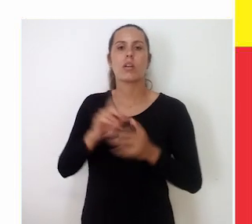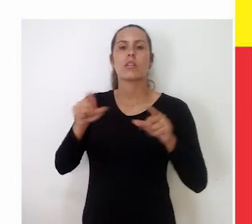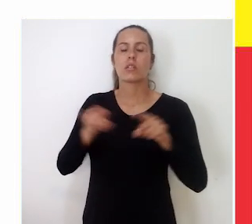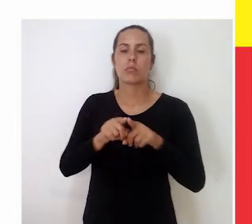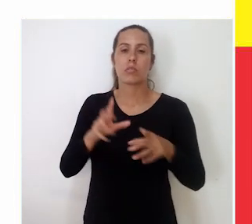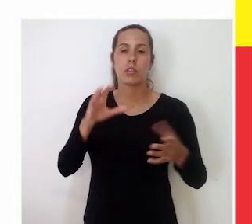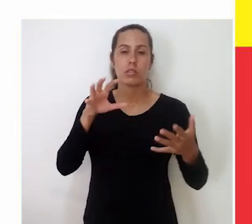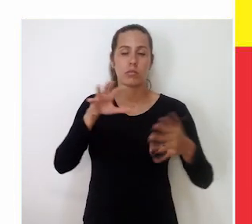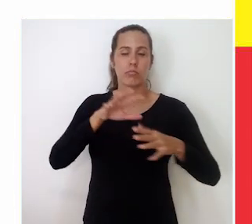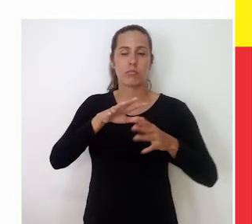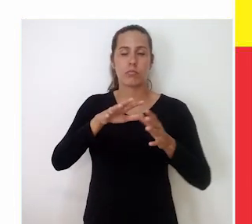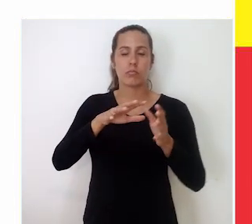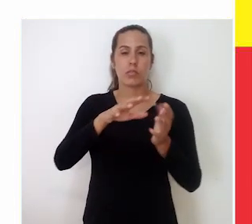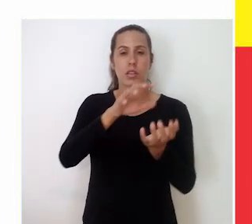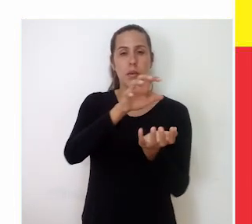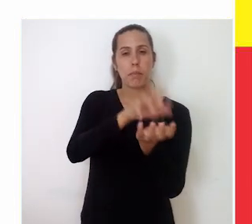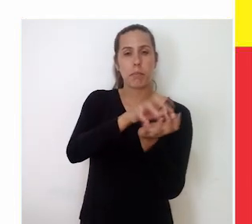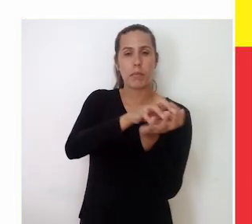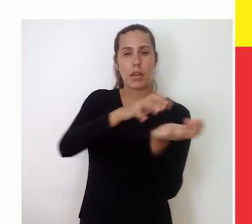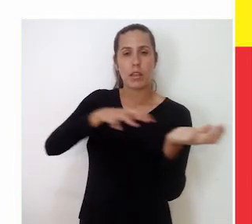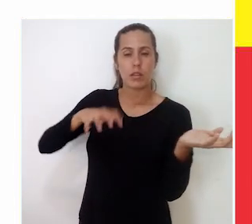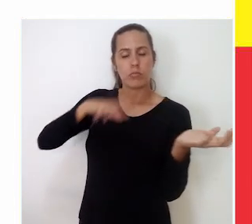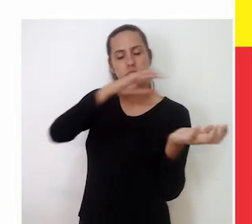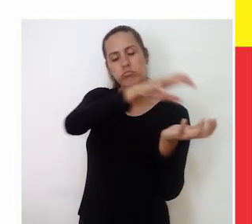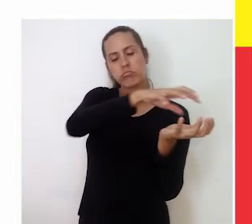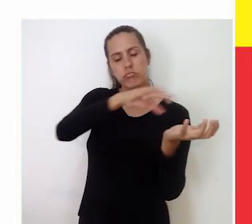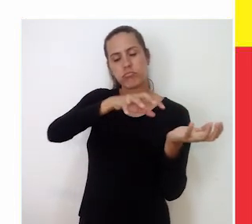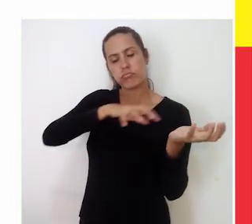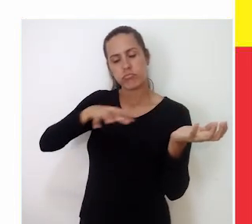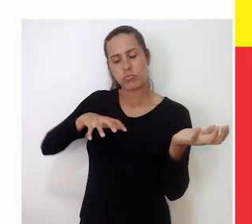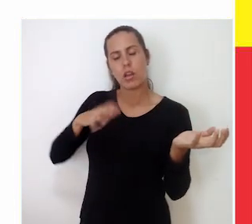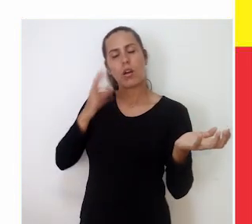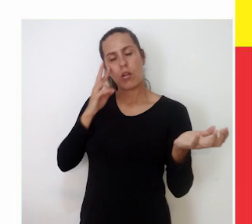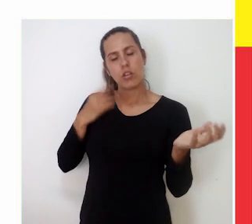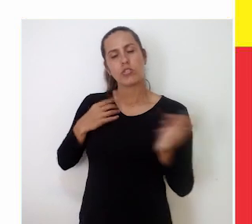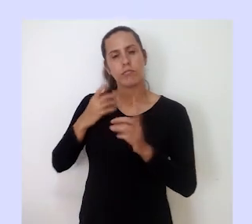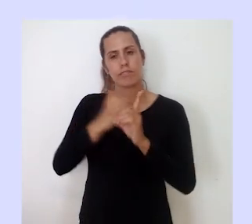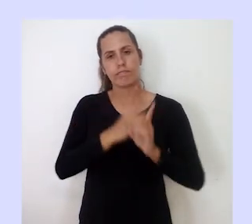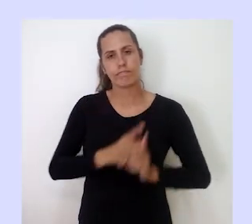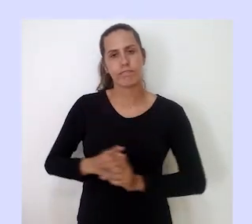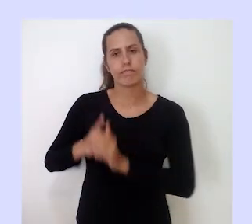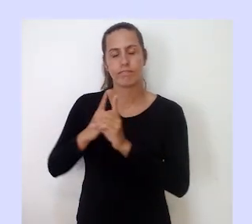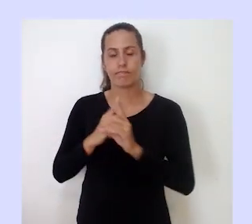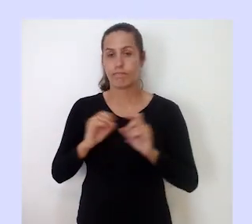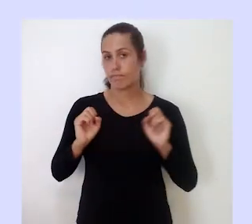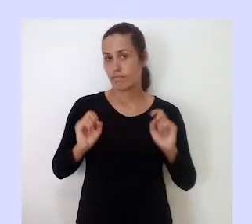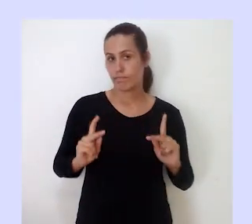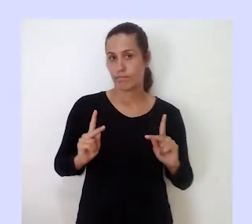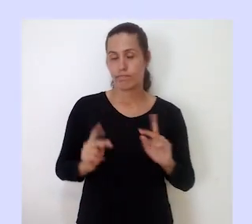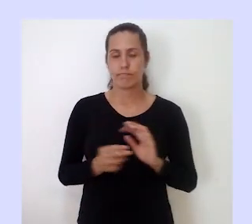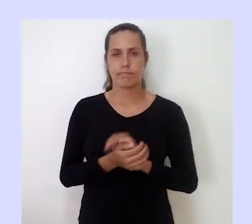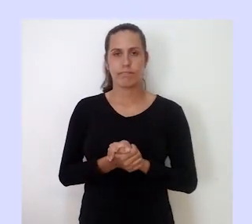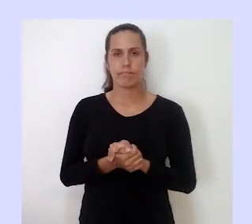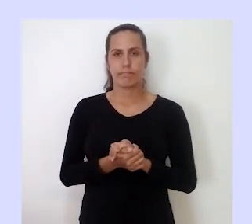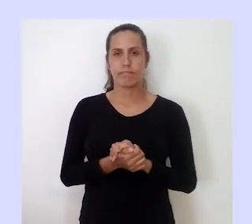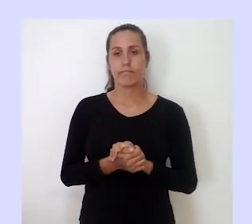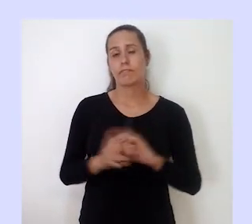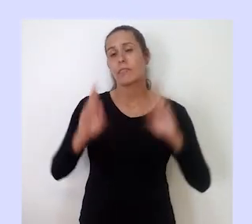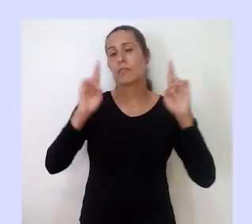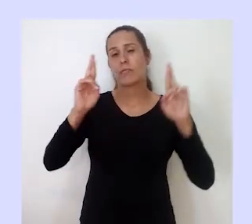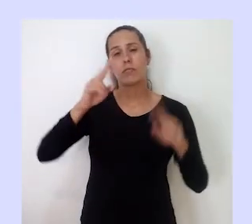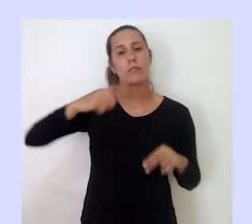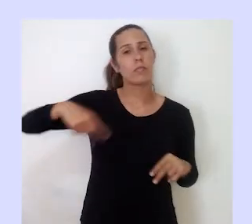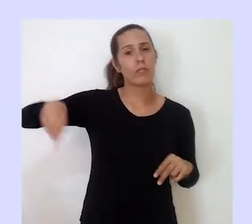Pernambuco, o sertão de Pernambuco, atingido por esse fenômeno natural, ok? Espero que vocês